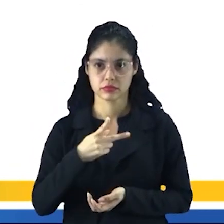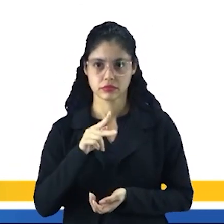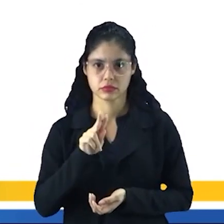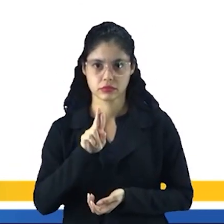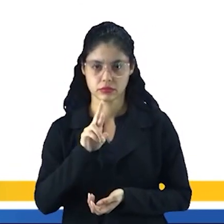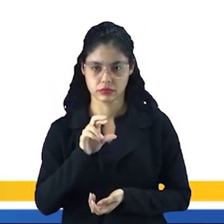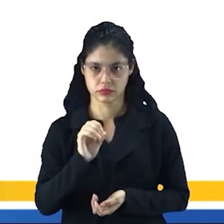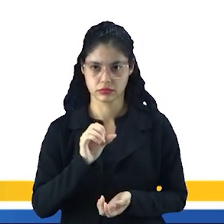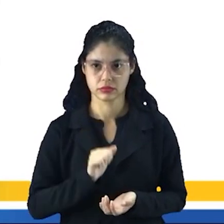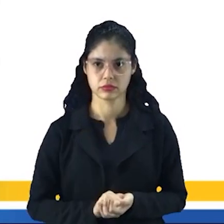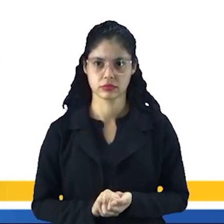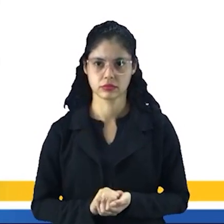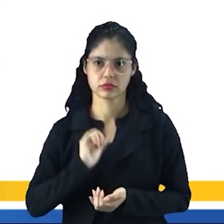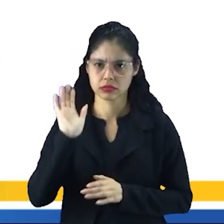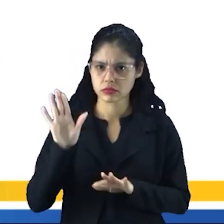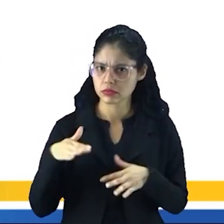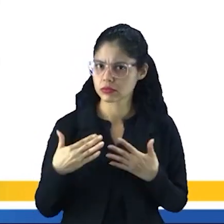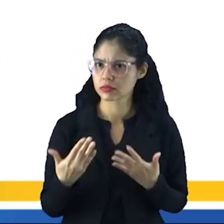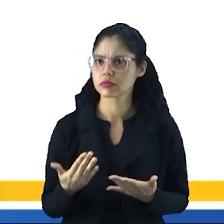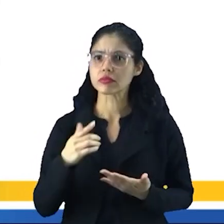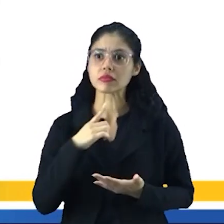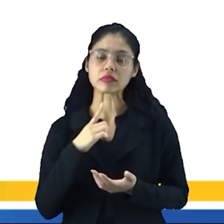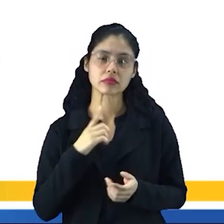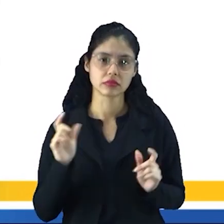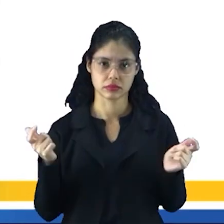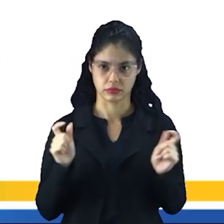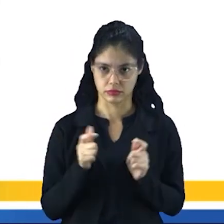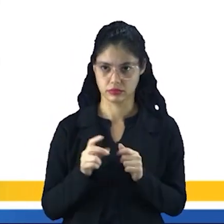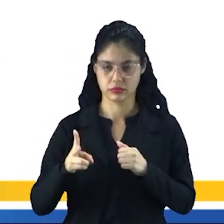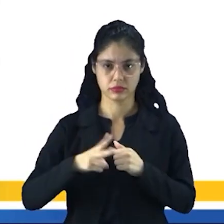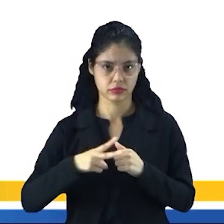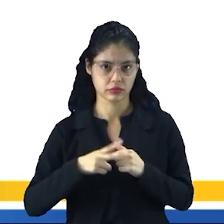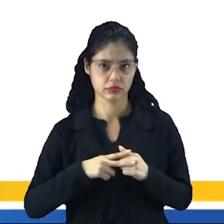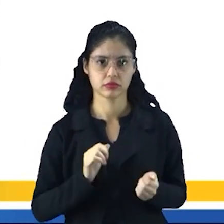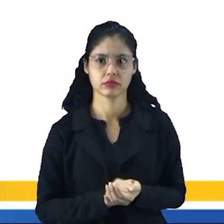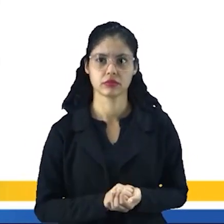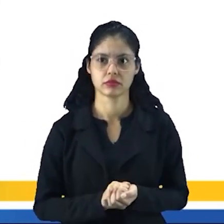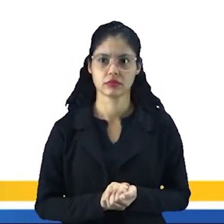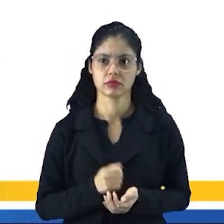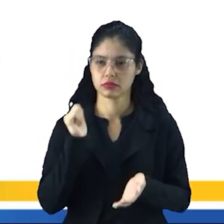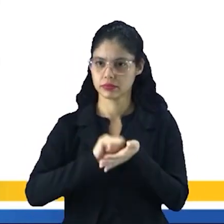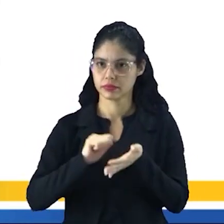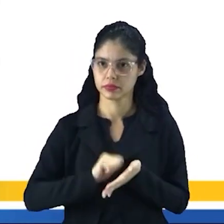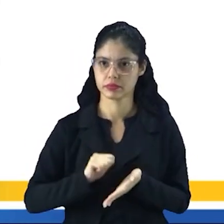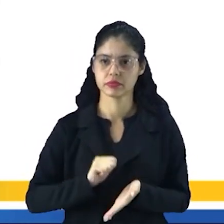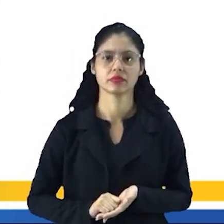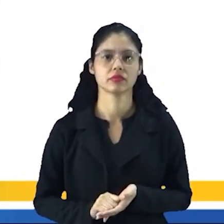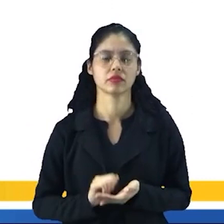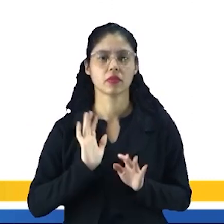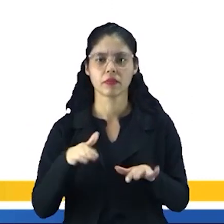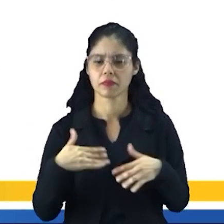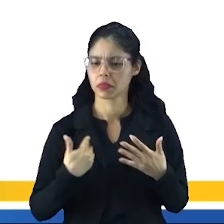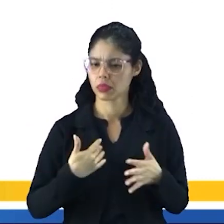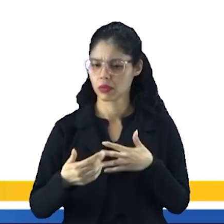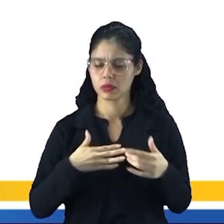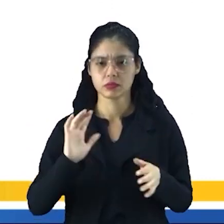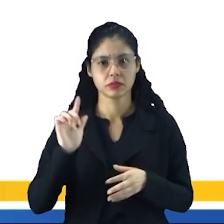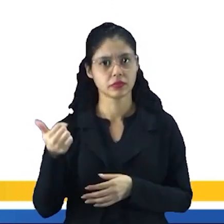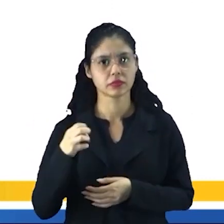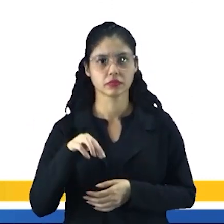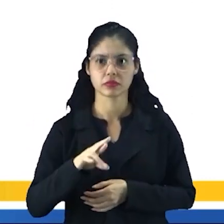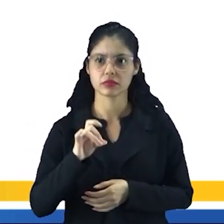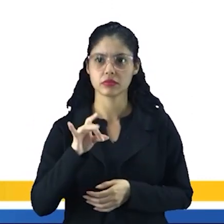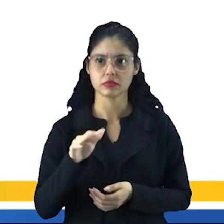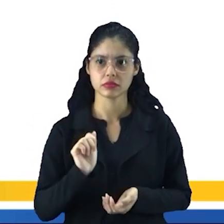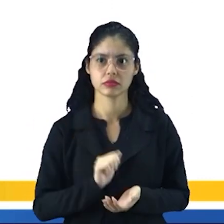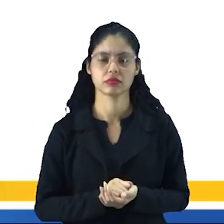puro, pelo qual se propõe exprimir, seja verbalmente, seja por escrito, seja de qualquer outra